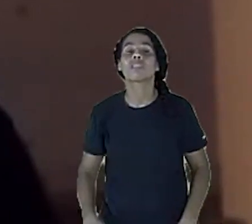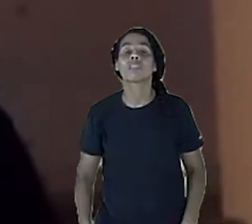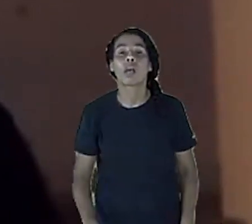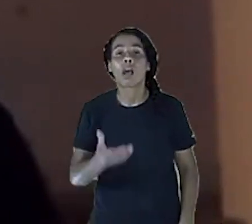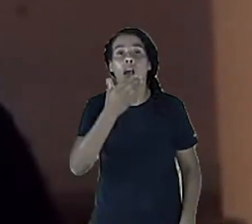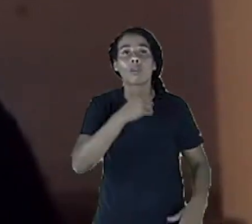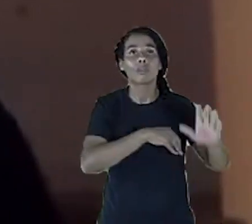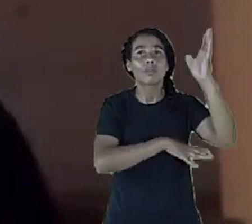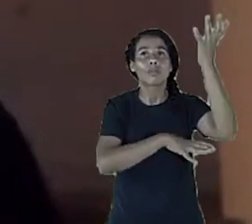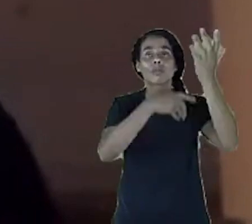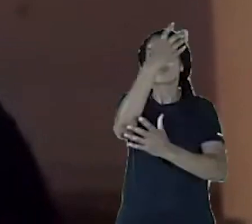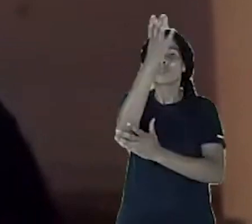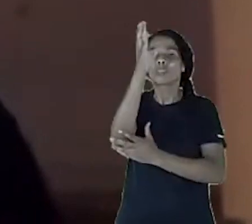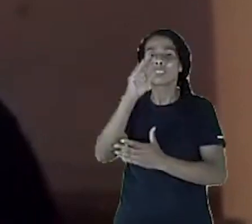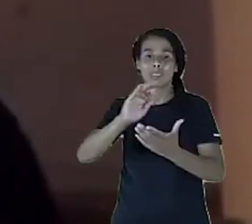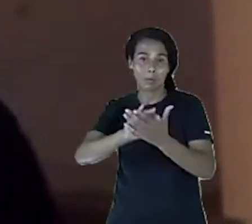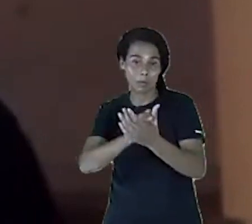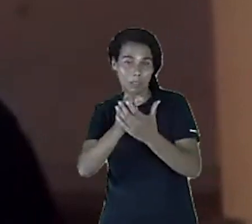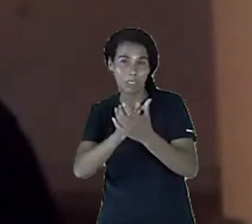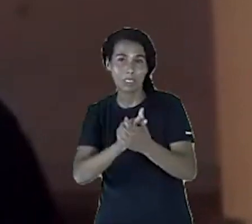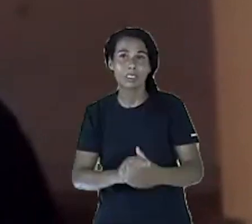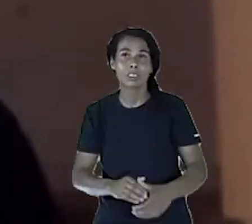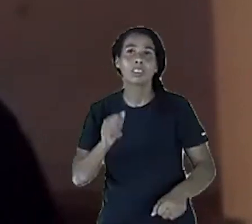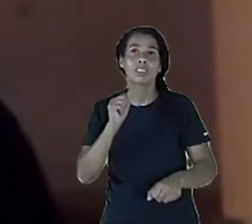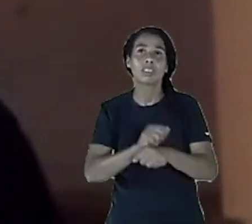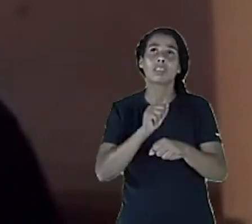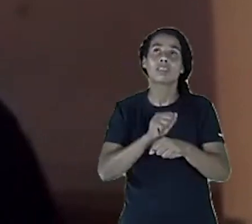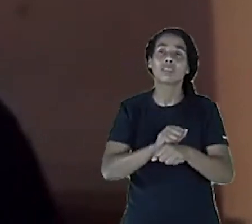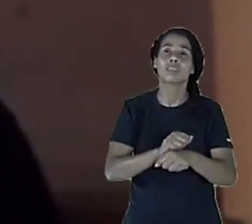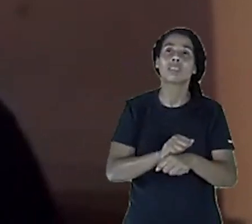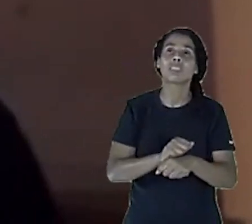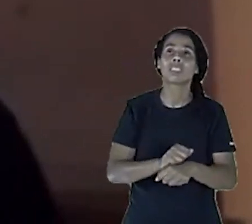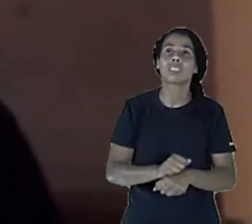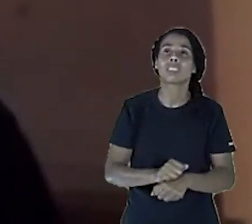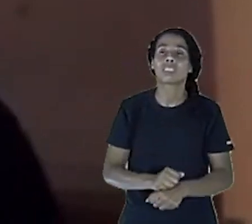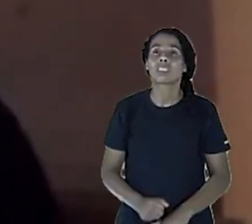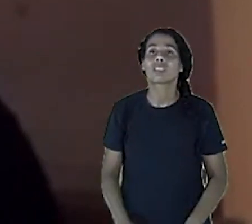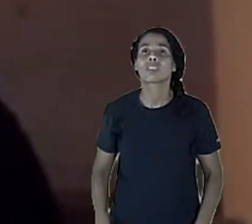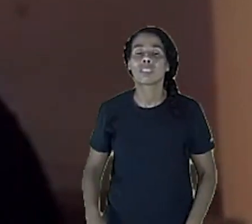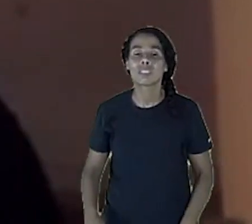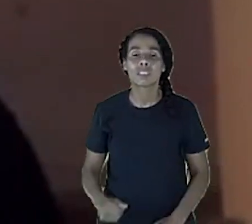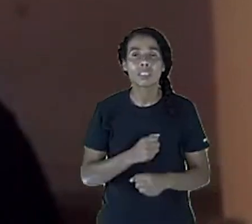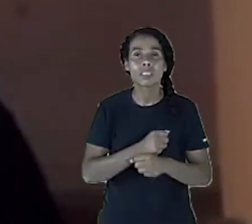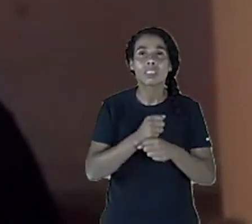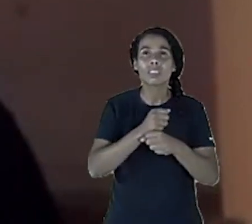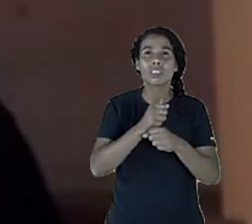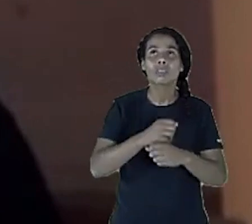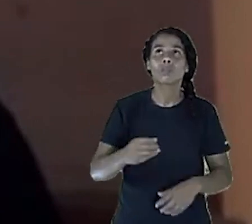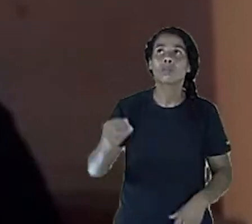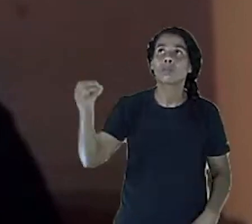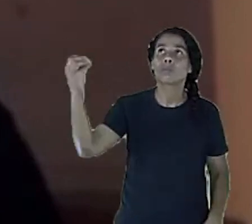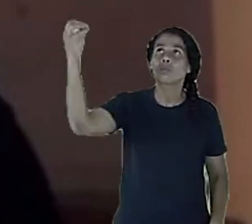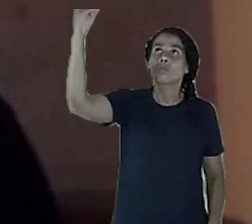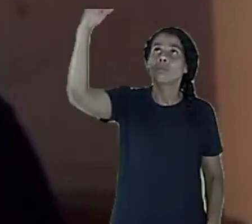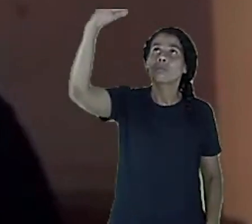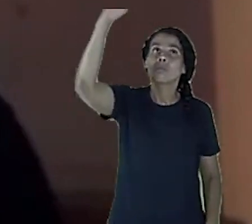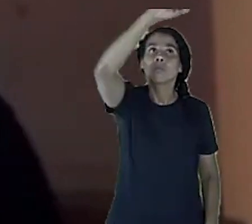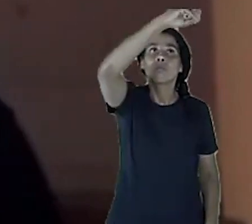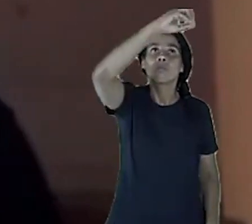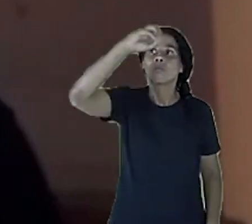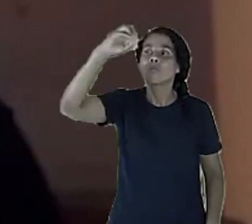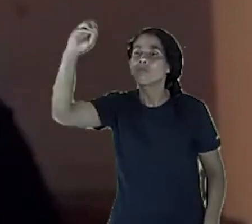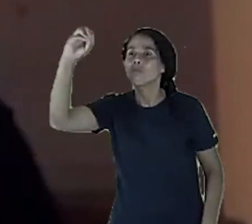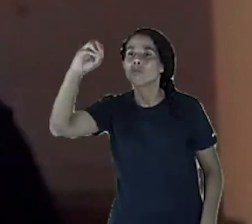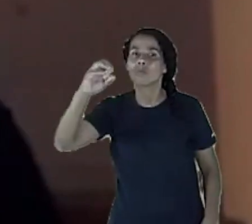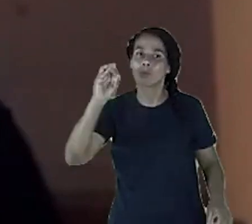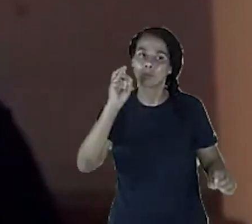Abacateiro, sabes ao que estou me referindo, porque todo tamarindo tem o